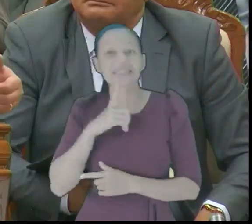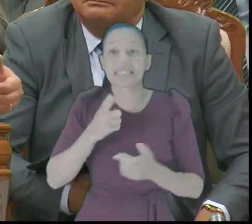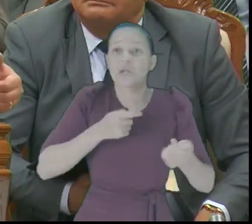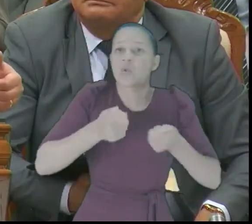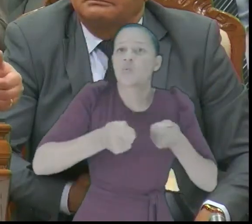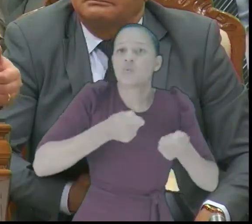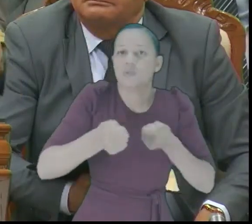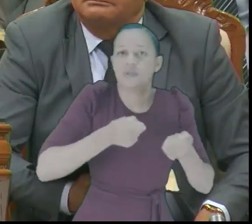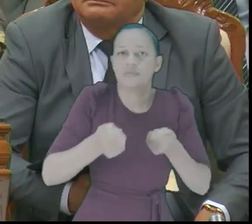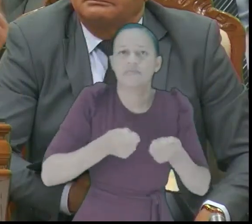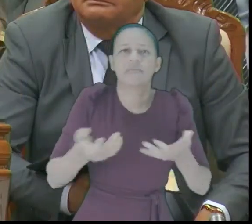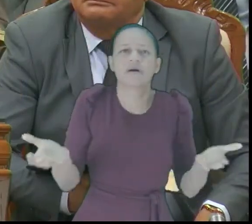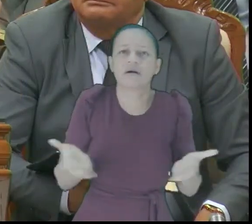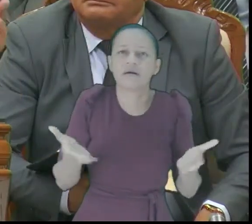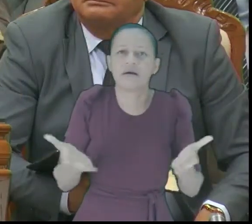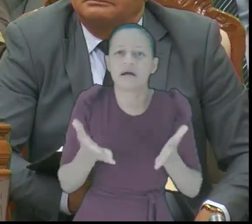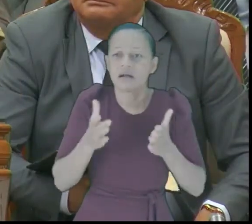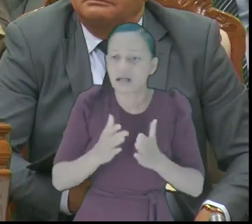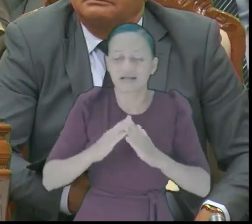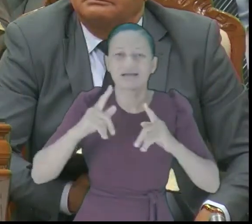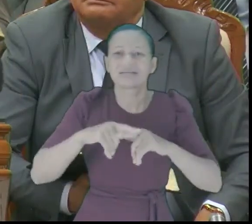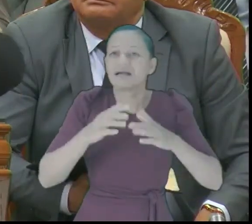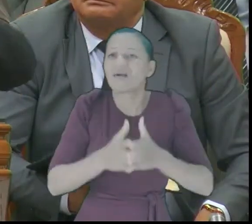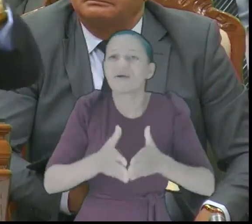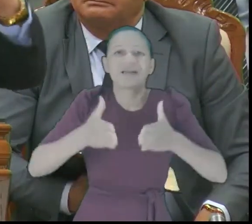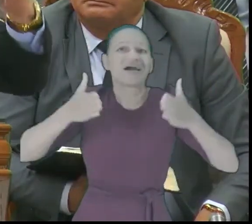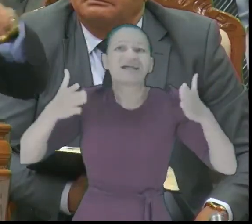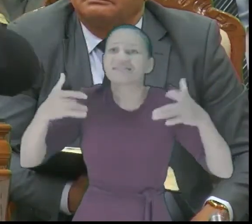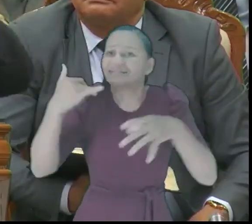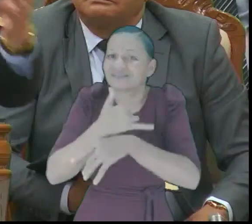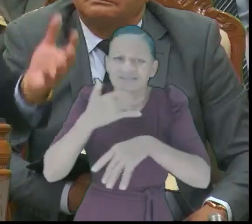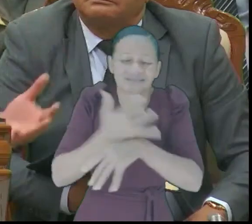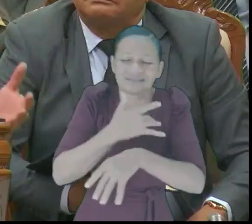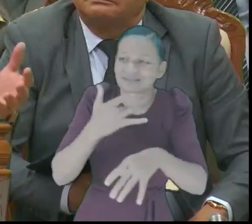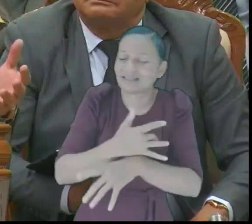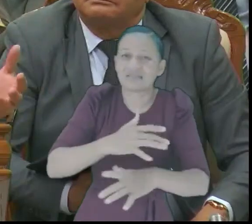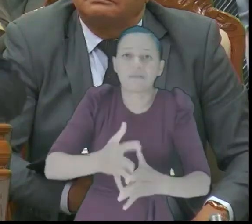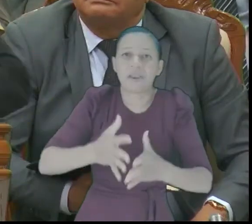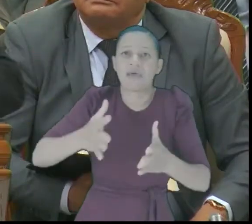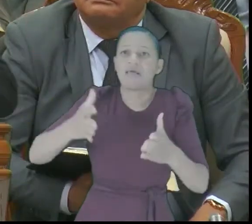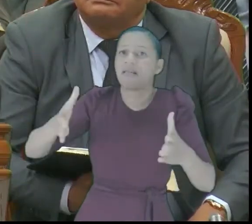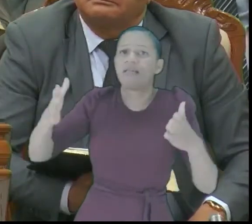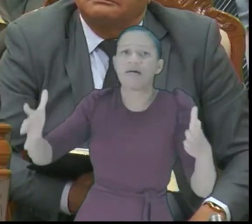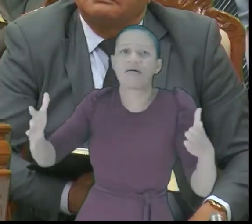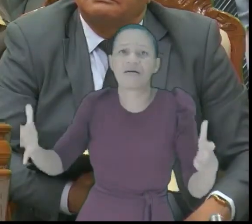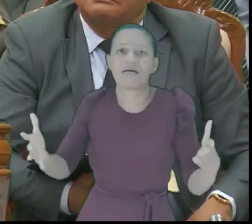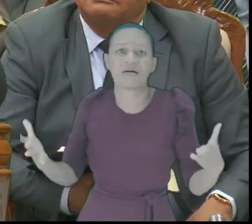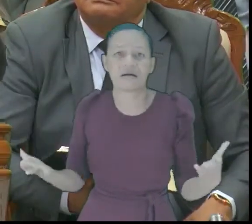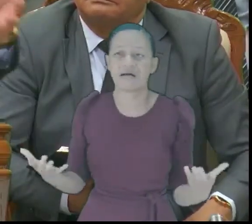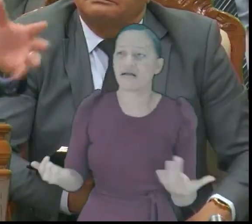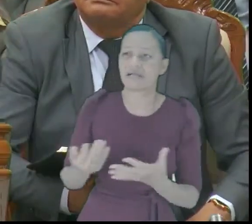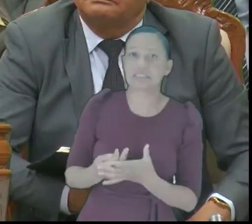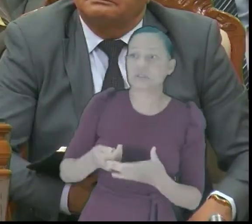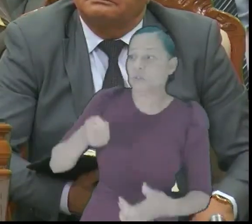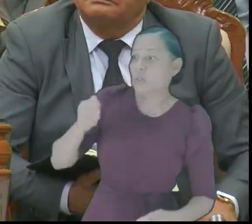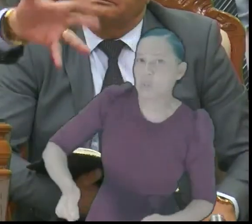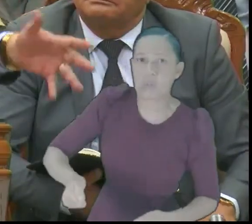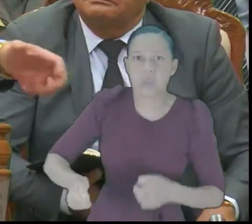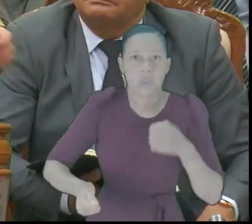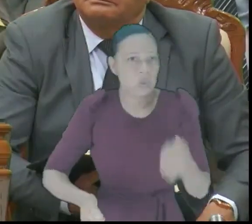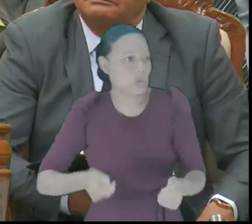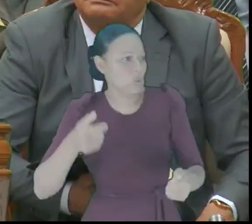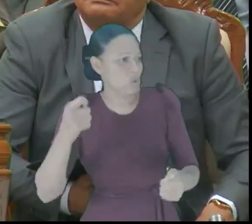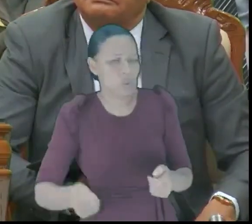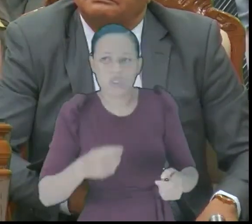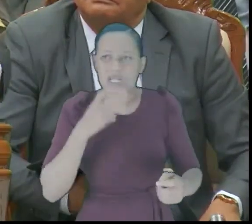controle. Mas hoje as igrejas são grandes, as cidades são megalópolis. Não tem condições da gente estar em cima do povo,